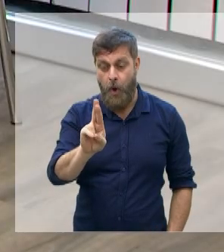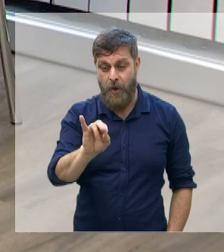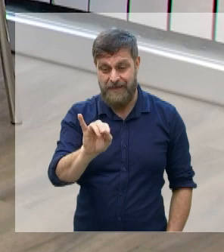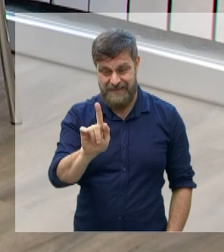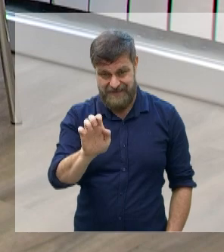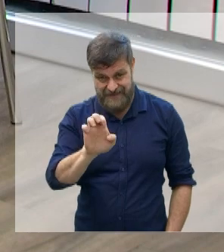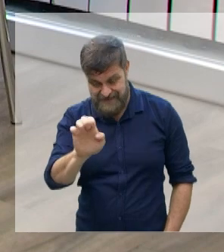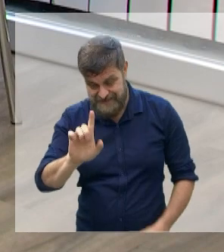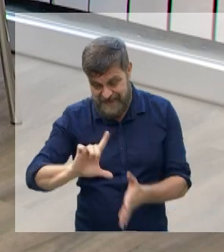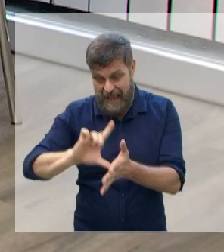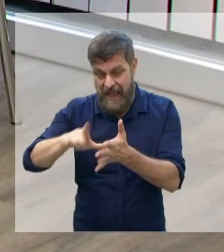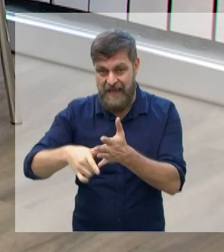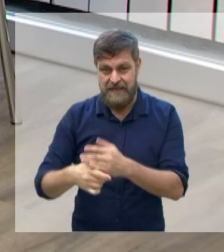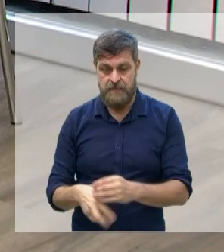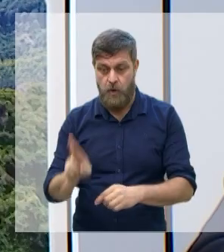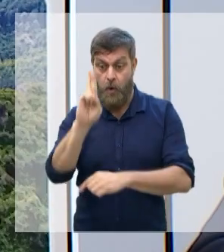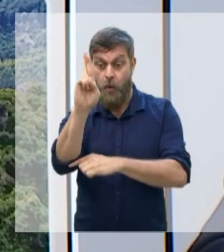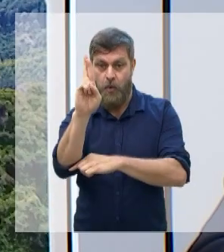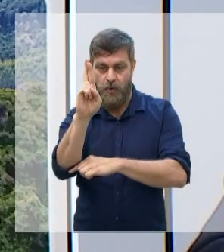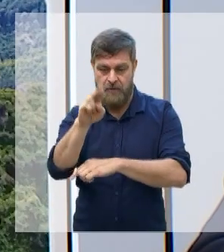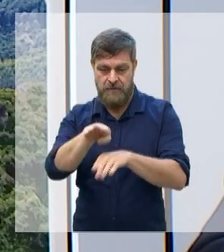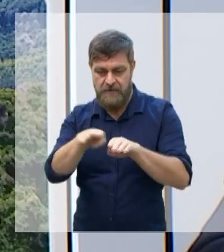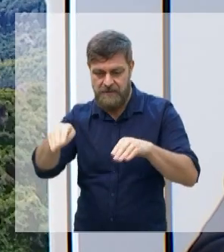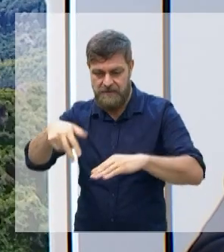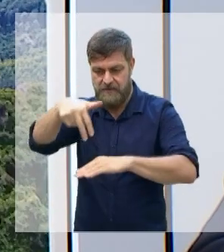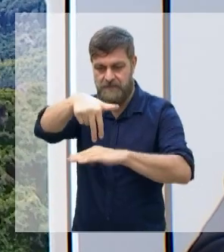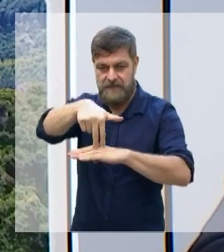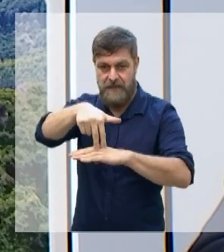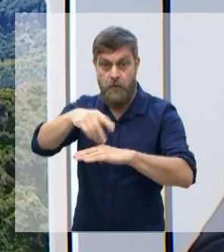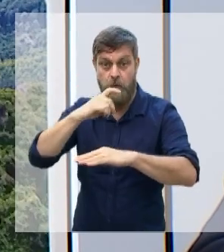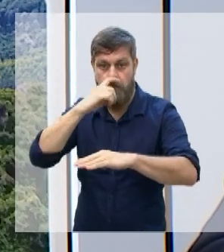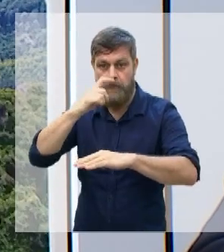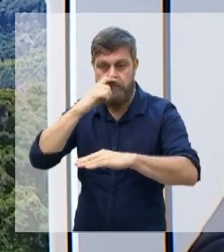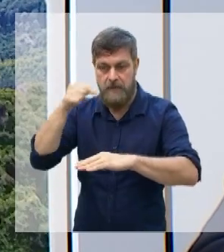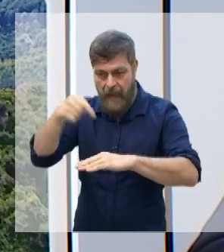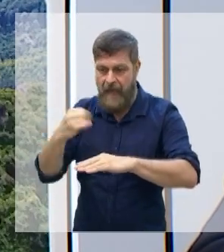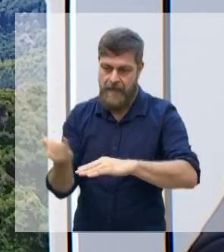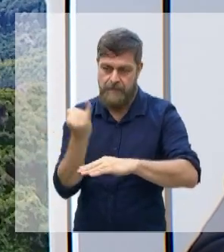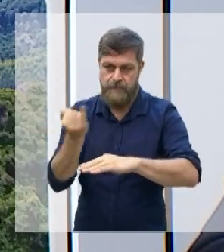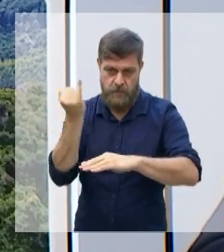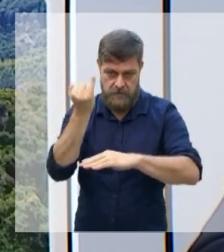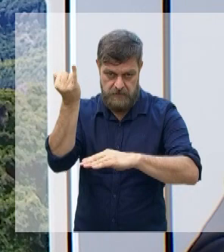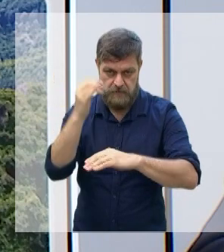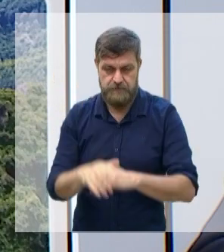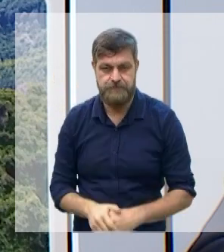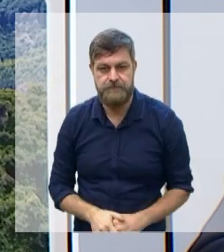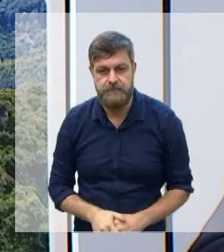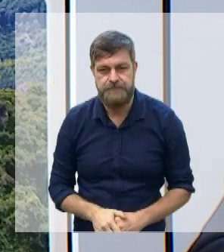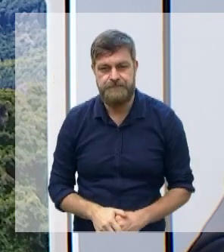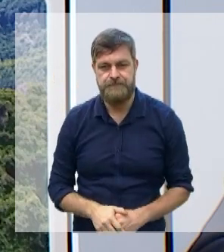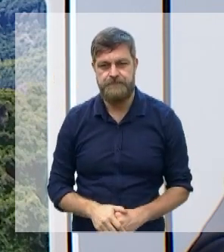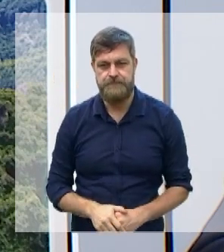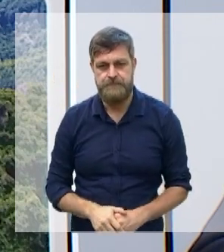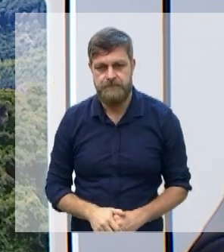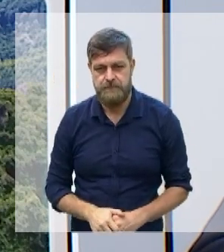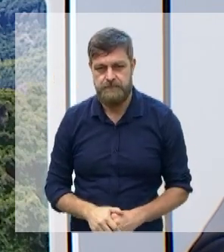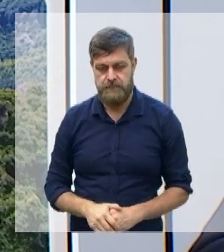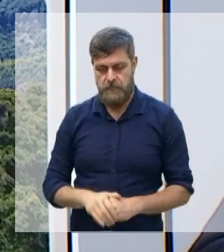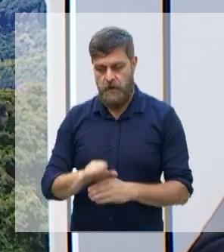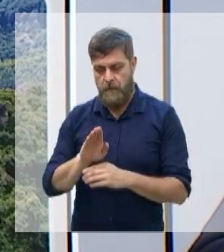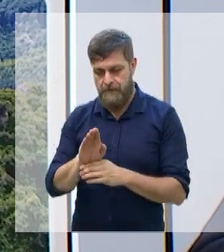a próximo terminal importante é o terminal ouro verde desse corredor terminal ouro verde do